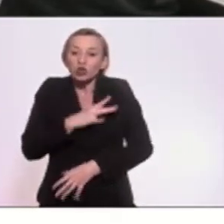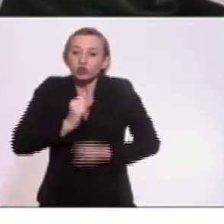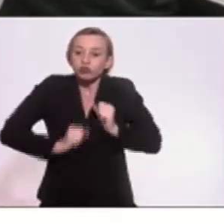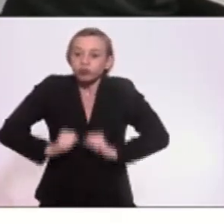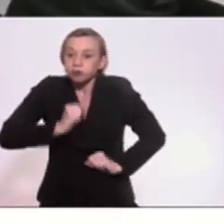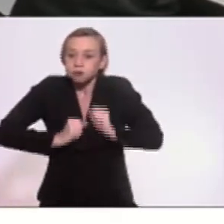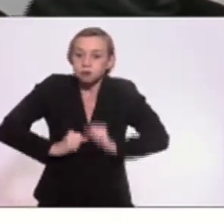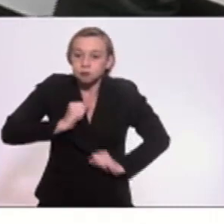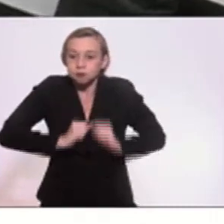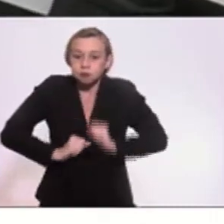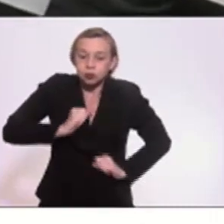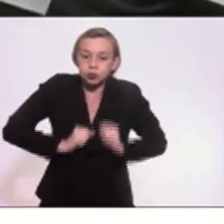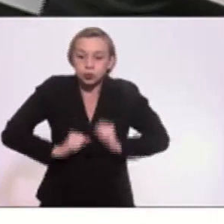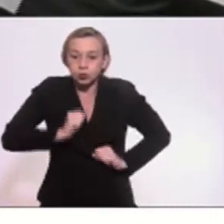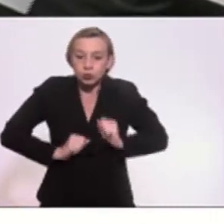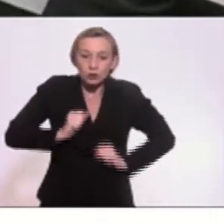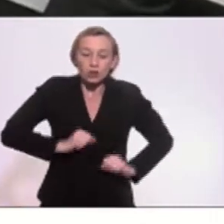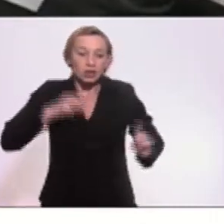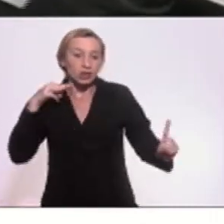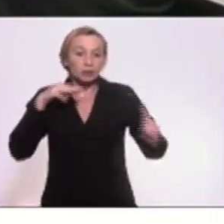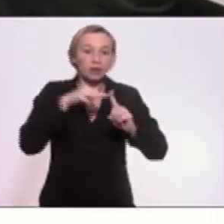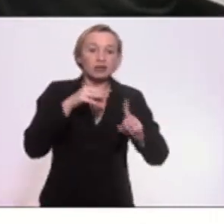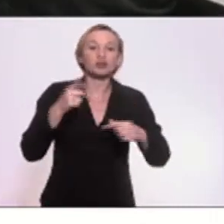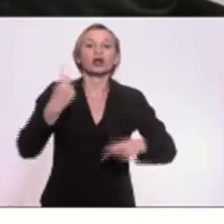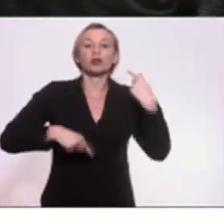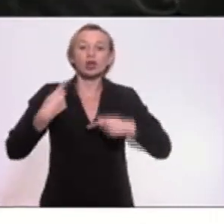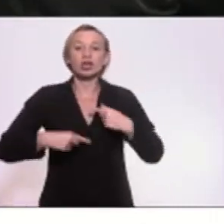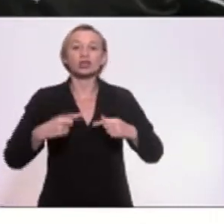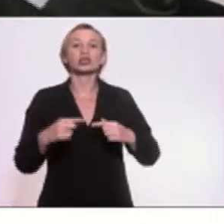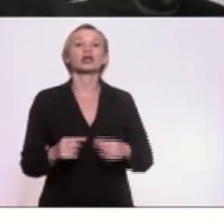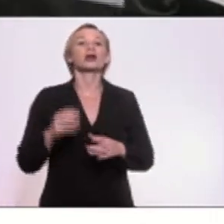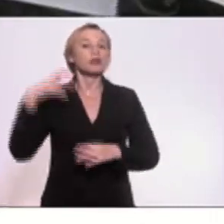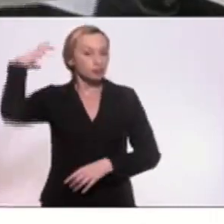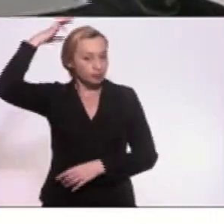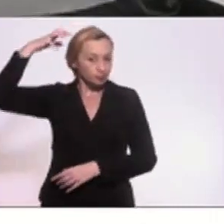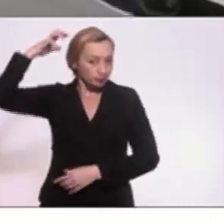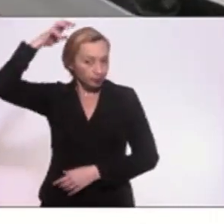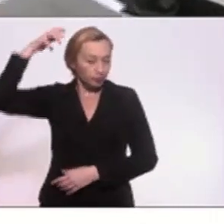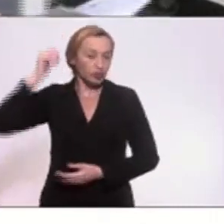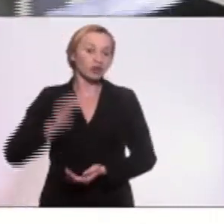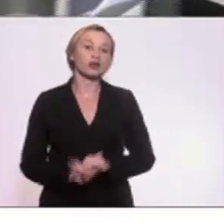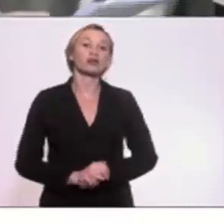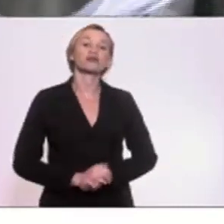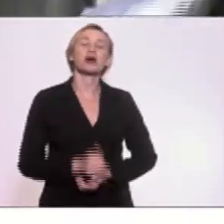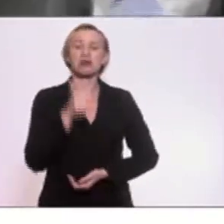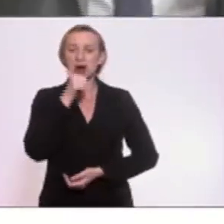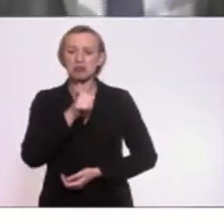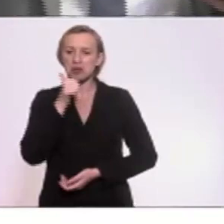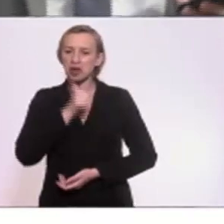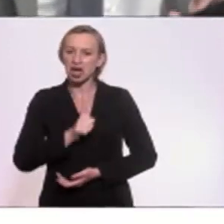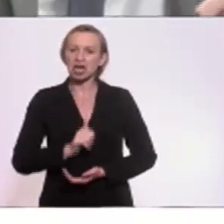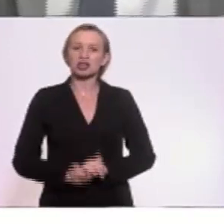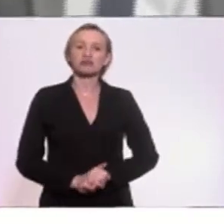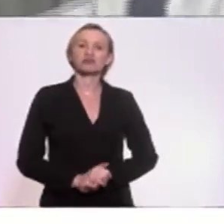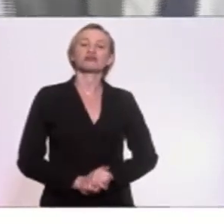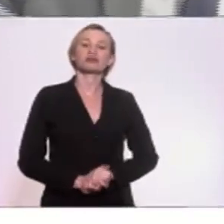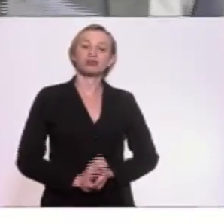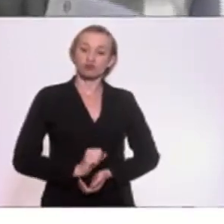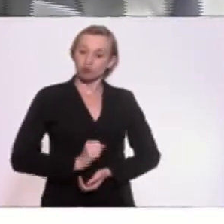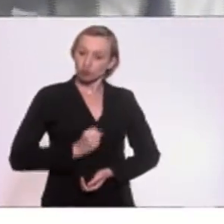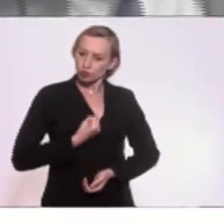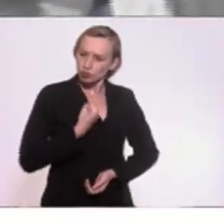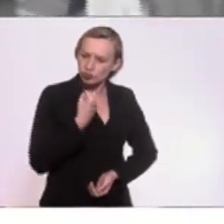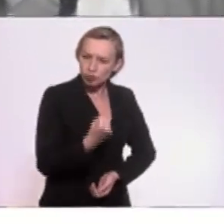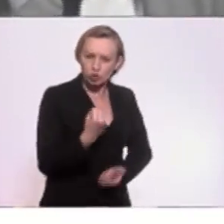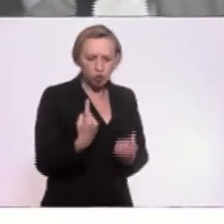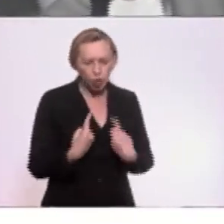ódio transformados em métodos da política. Ou seja, Marielle Franco foi uma mulher que ousou